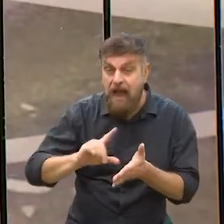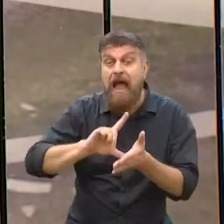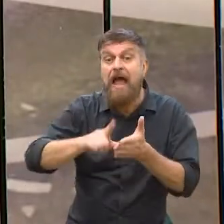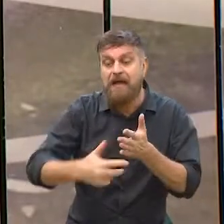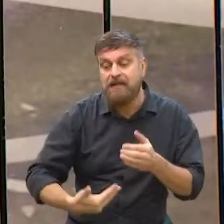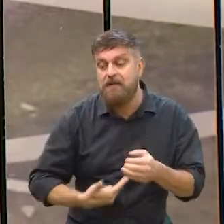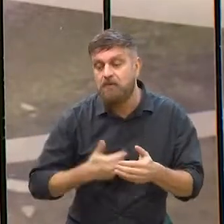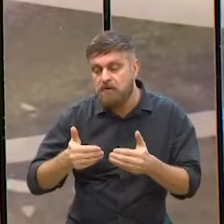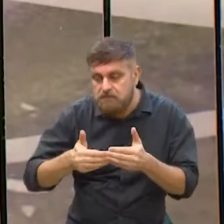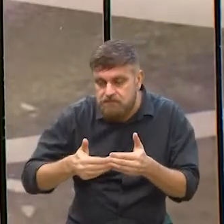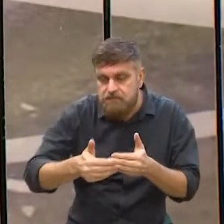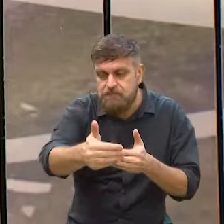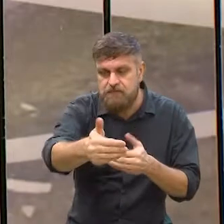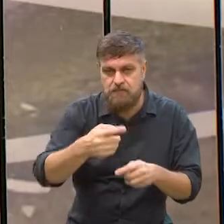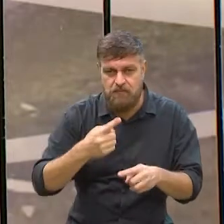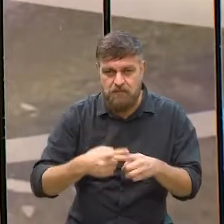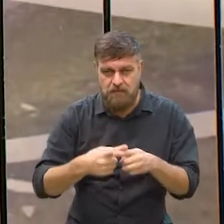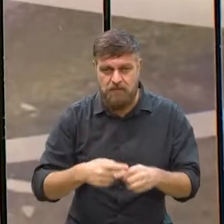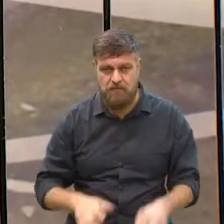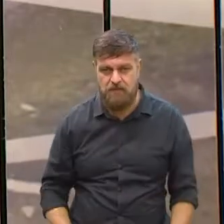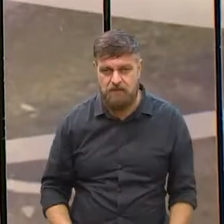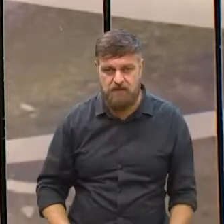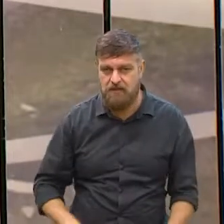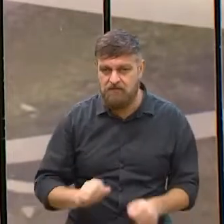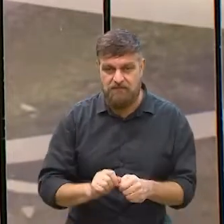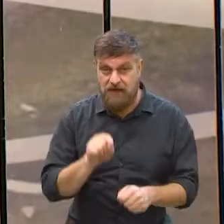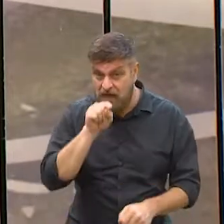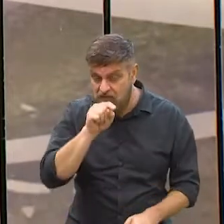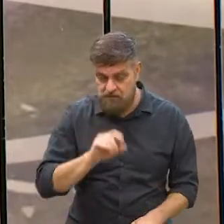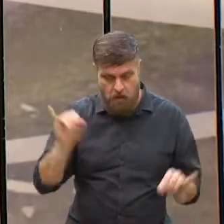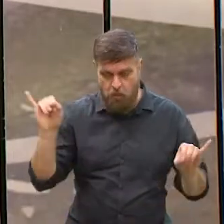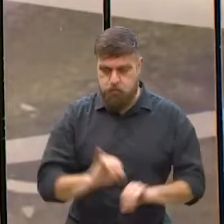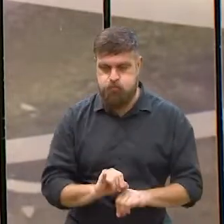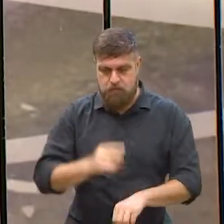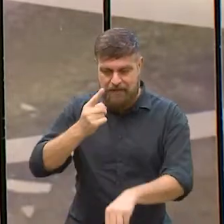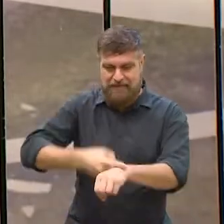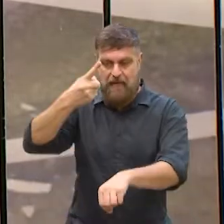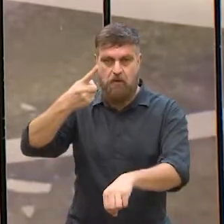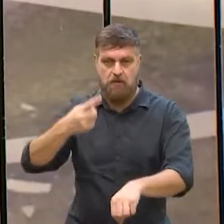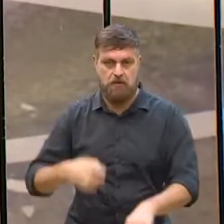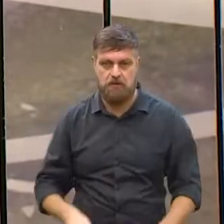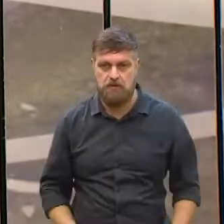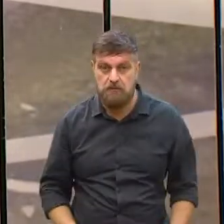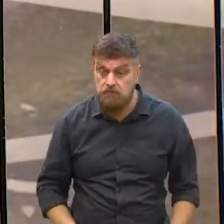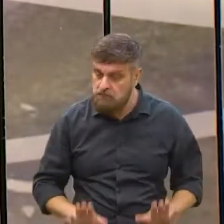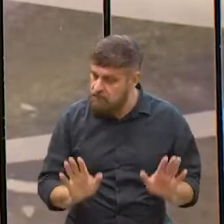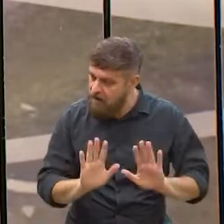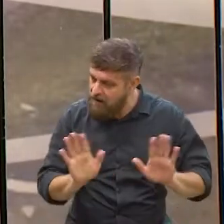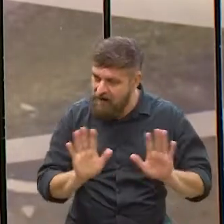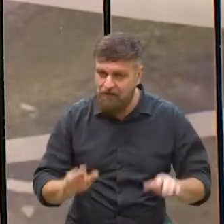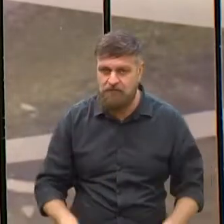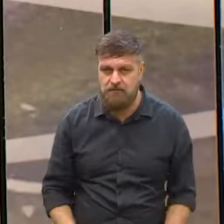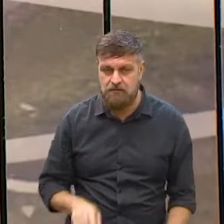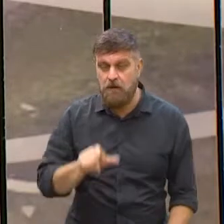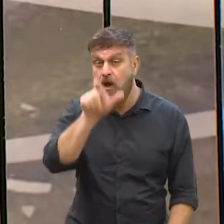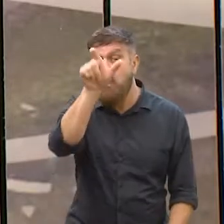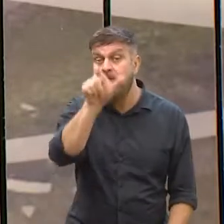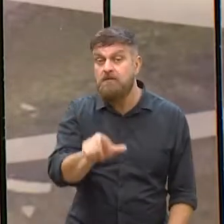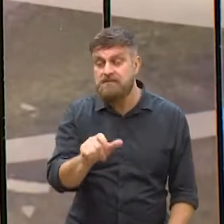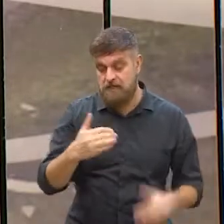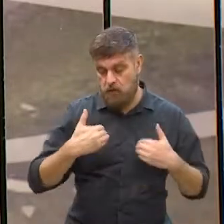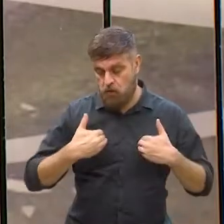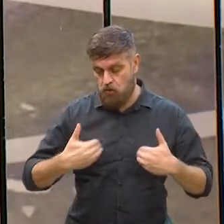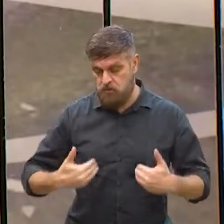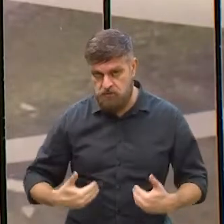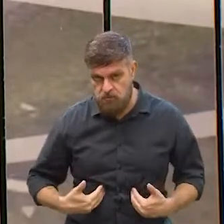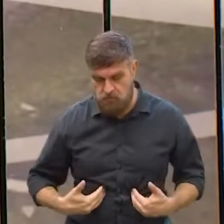também. Porque a cirurgia não vai emagrecer você, pelo menos não de repente. Mas o seu organismo